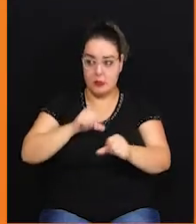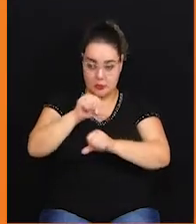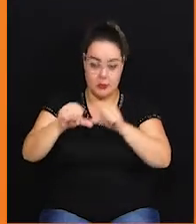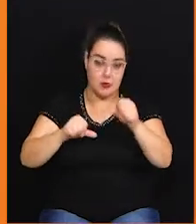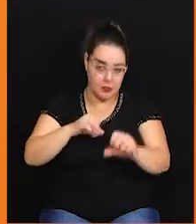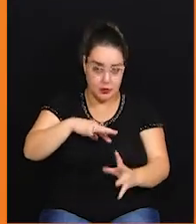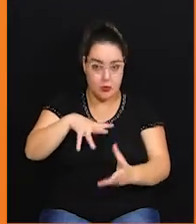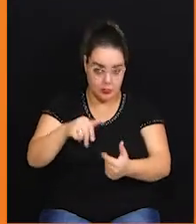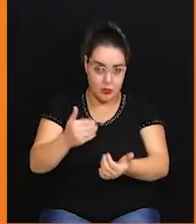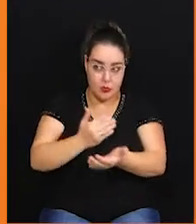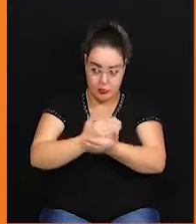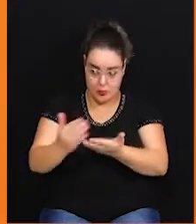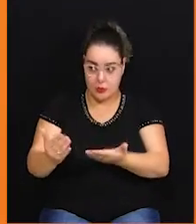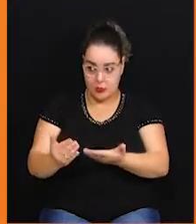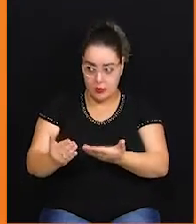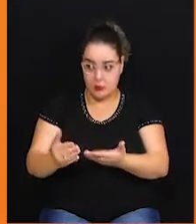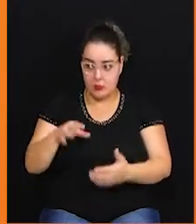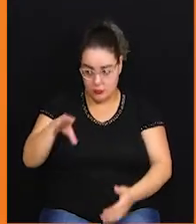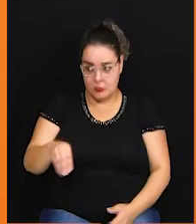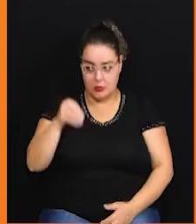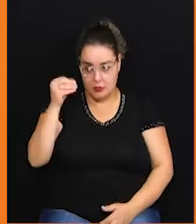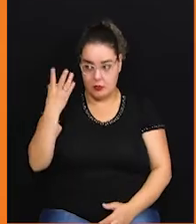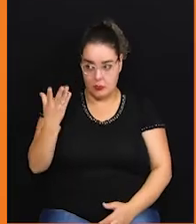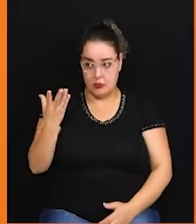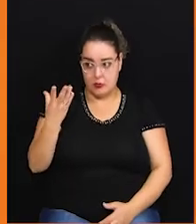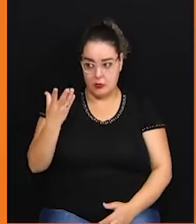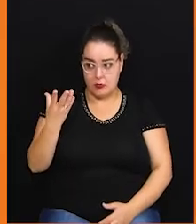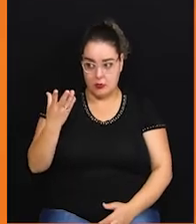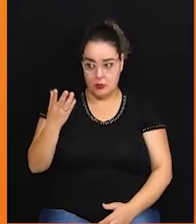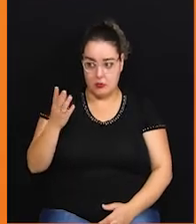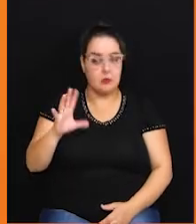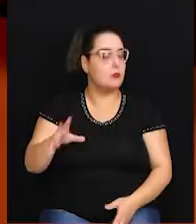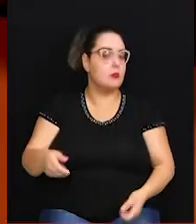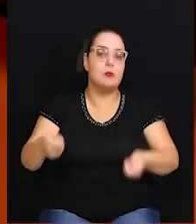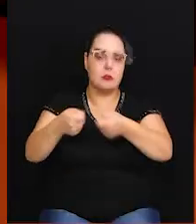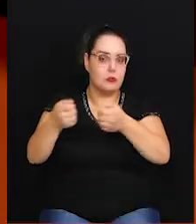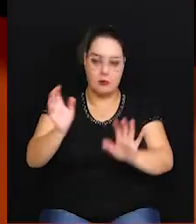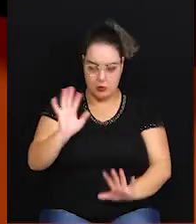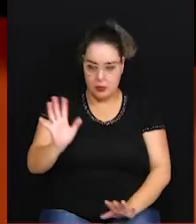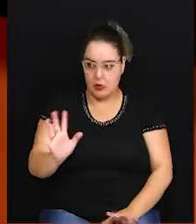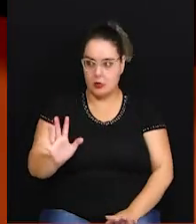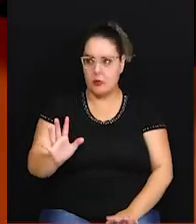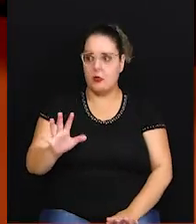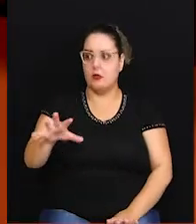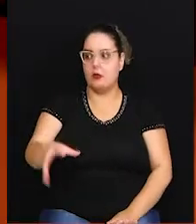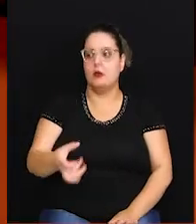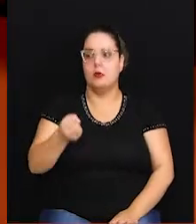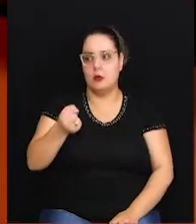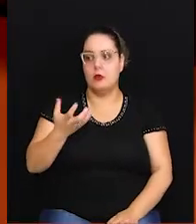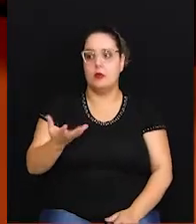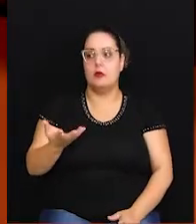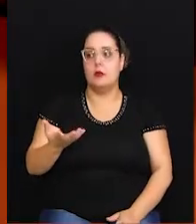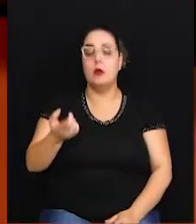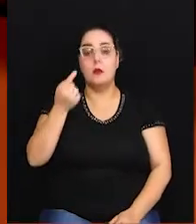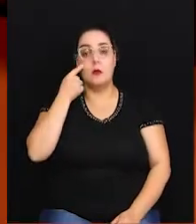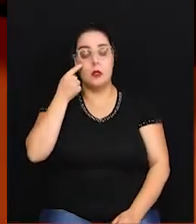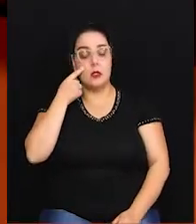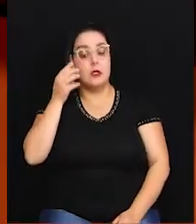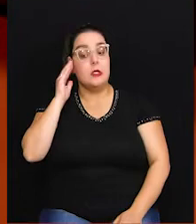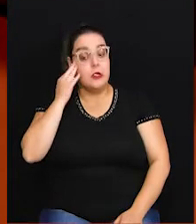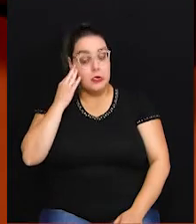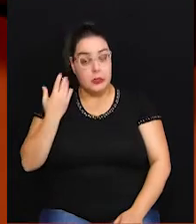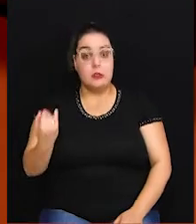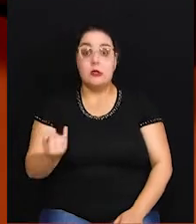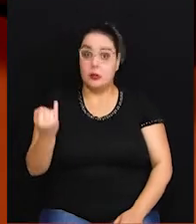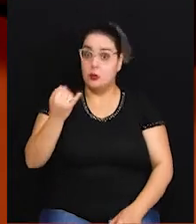começar a mudar o planeta, a gente já poderia começar a levar na mão mesmo, né? Falar para o atendente, não preciso de sacola, não. Vou levar na mão. Olha só, gente, para a